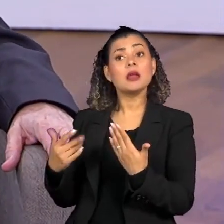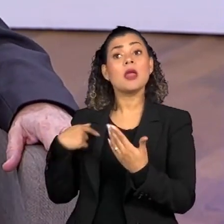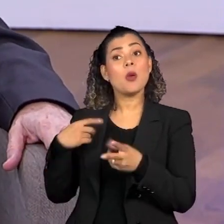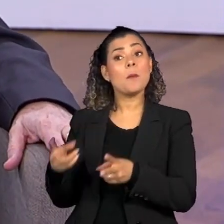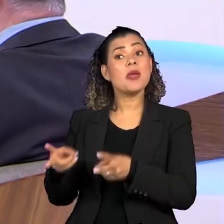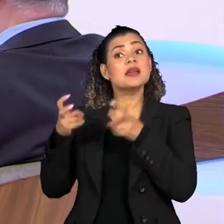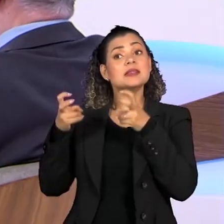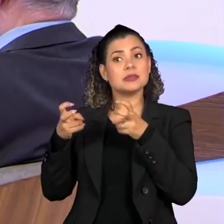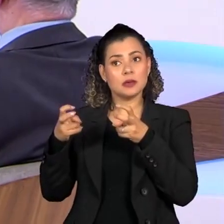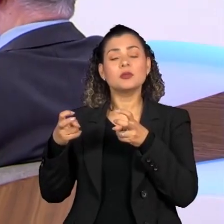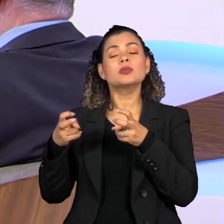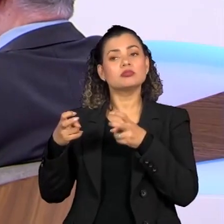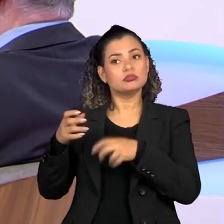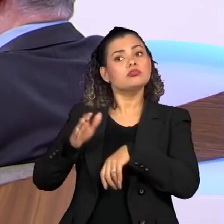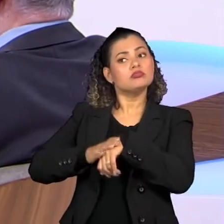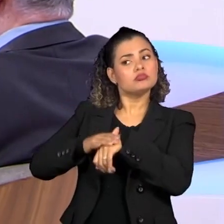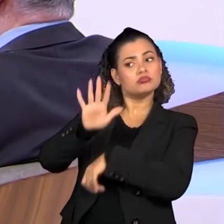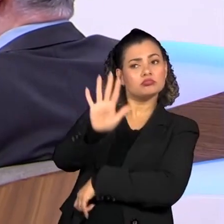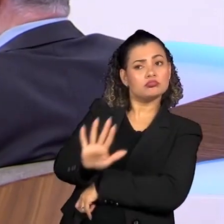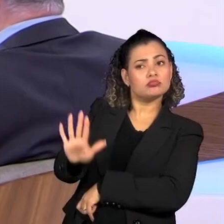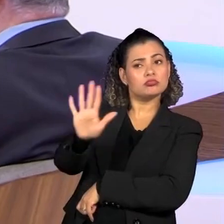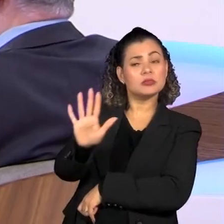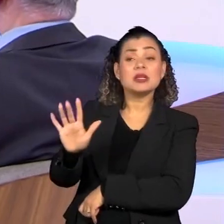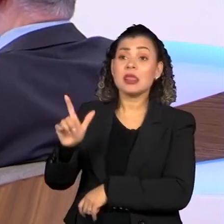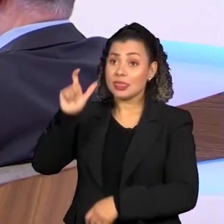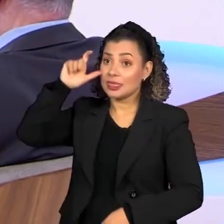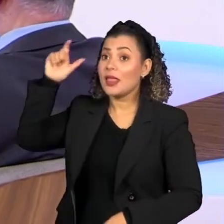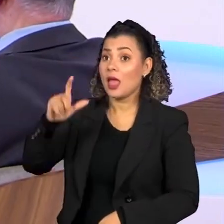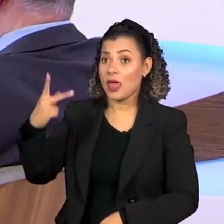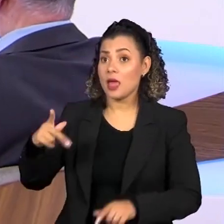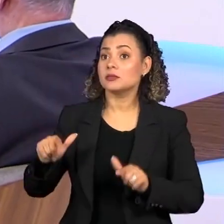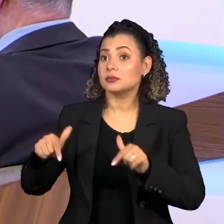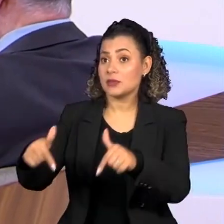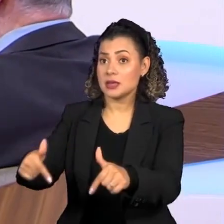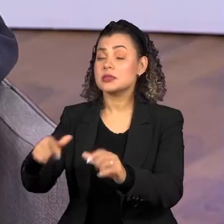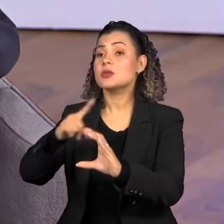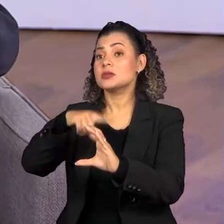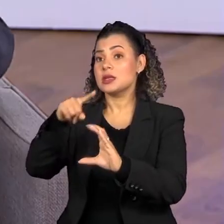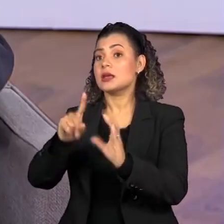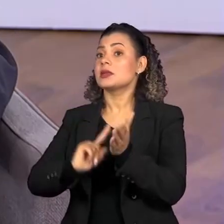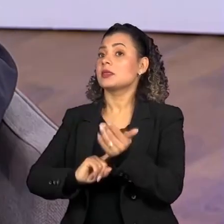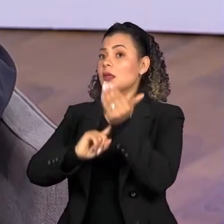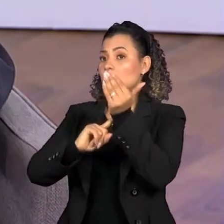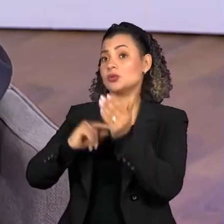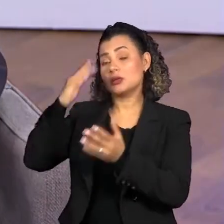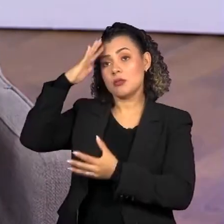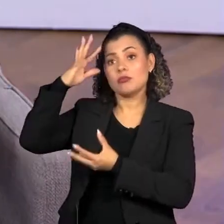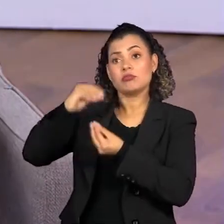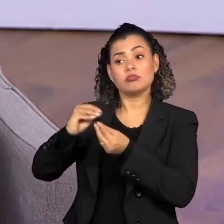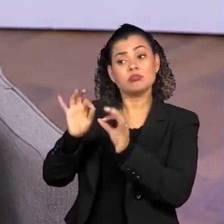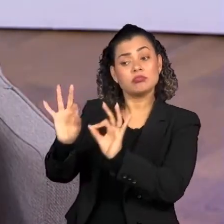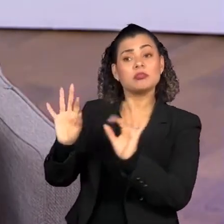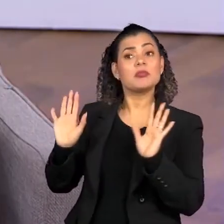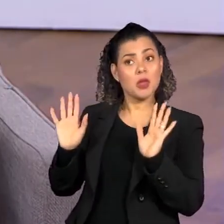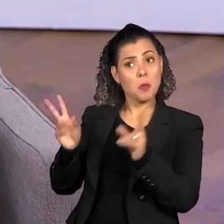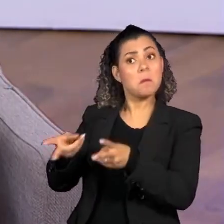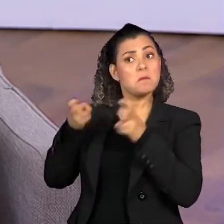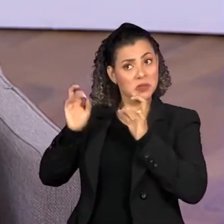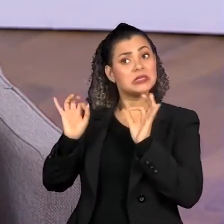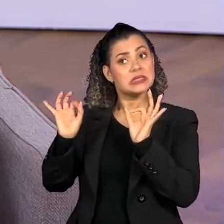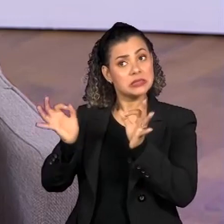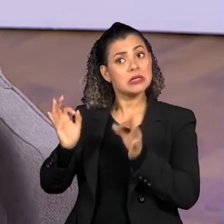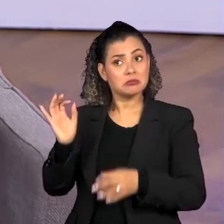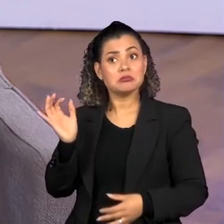uma clara demonstração de interesse pela Ciência e Tecnologia uma compreensão de que a ciência é